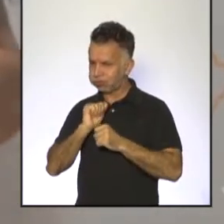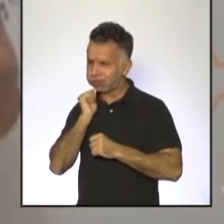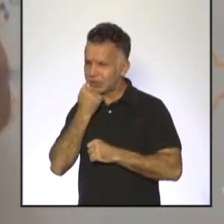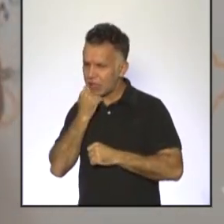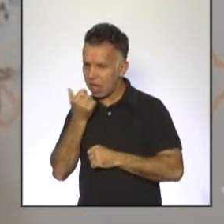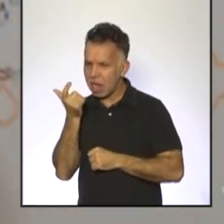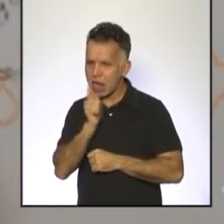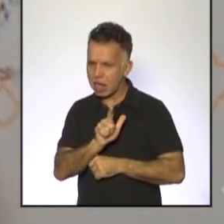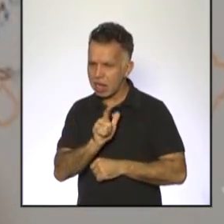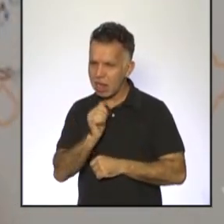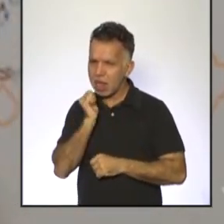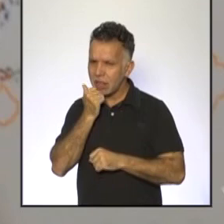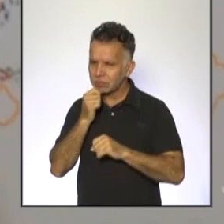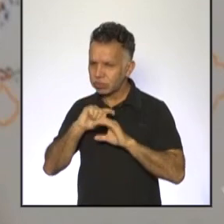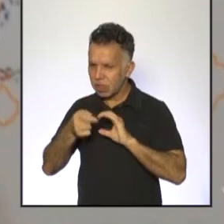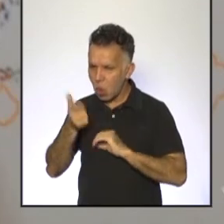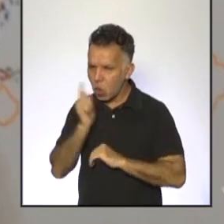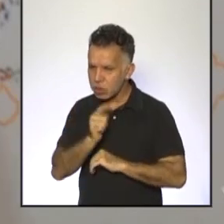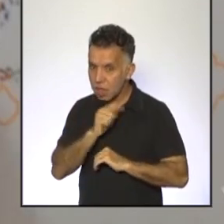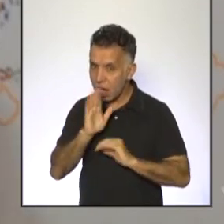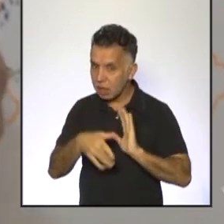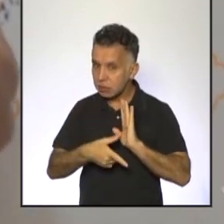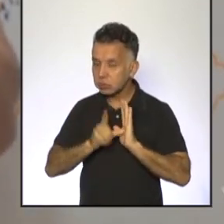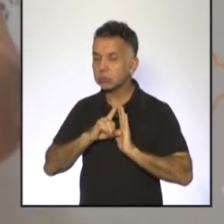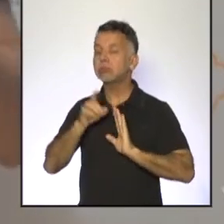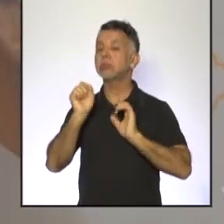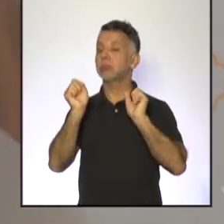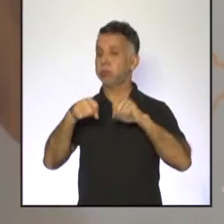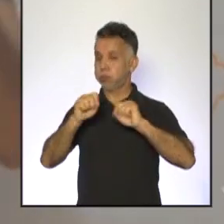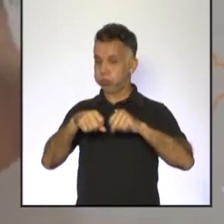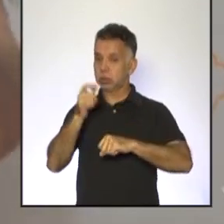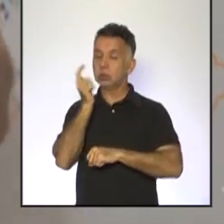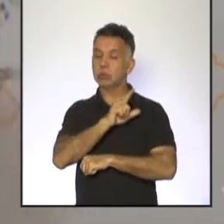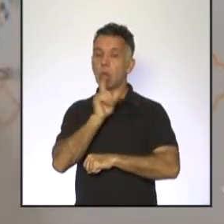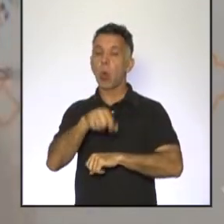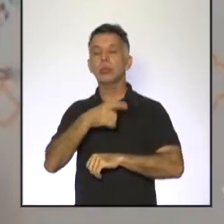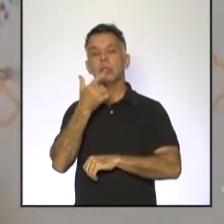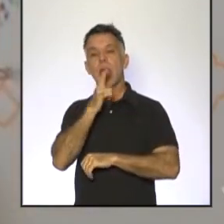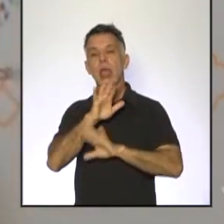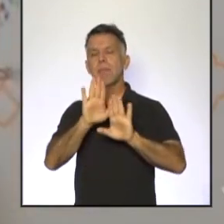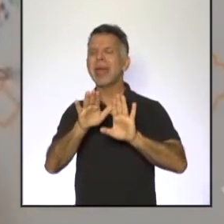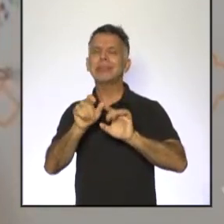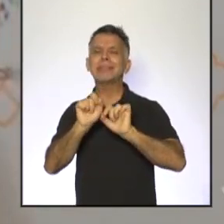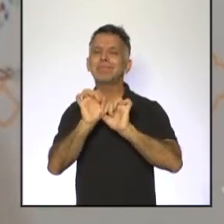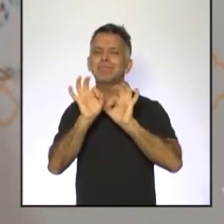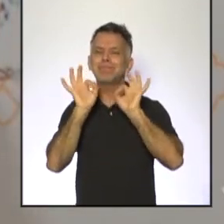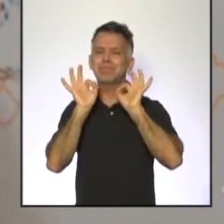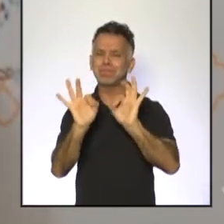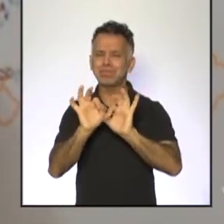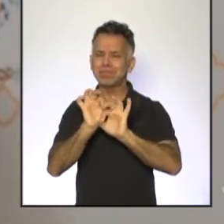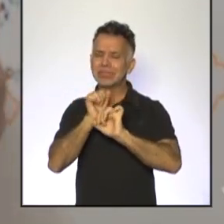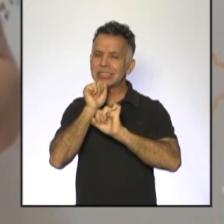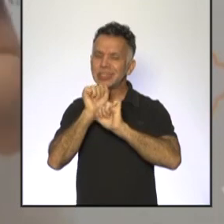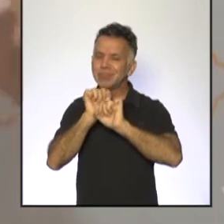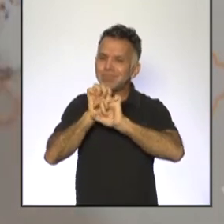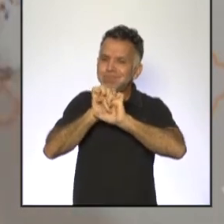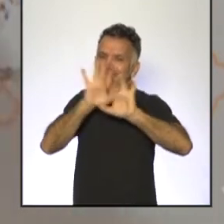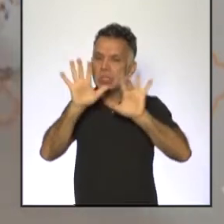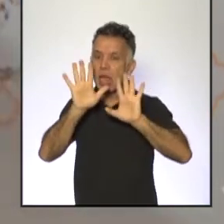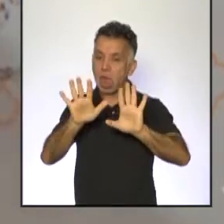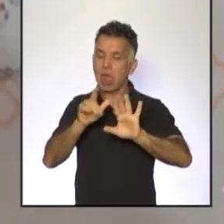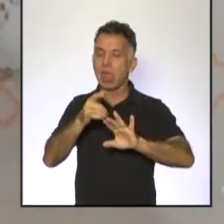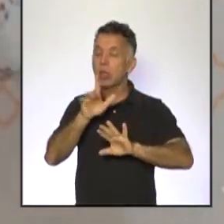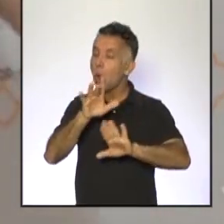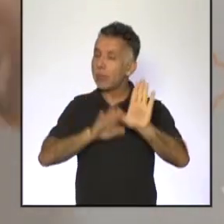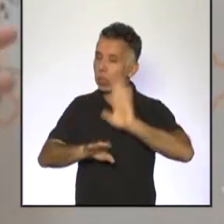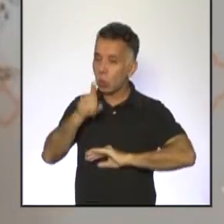com um grau de acurácia que não é tão expressivo assim. Então, tomem cuidado. Muita gente